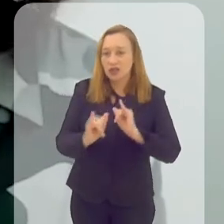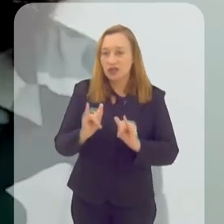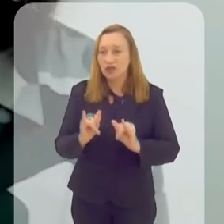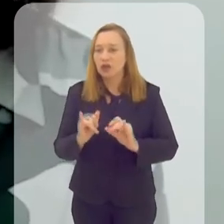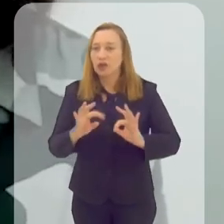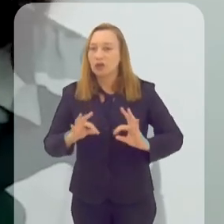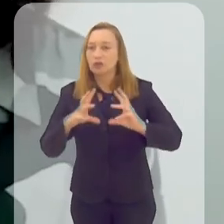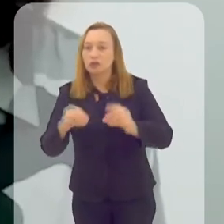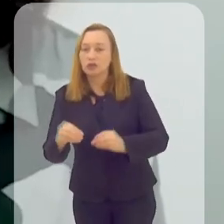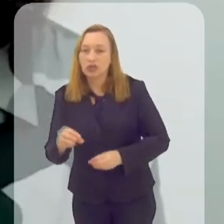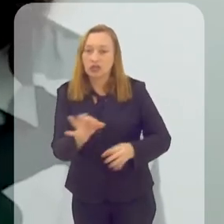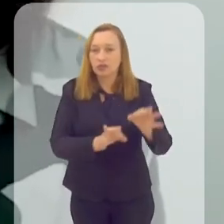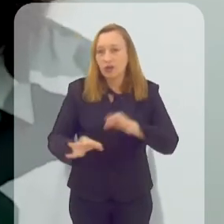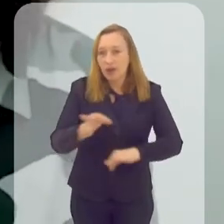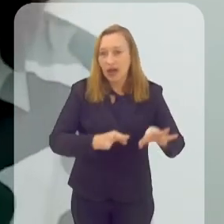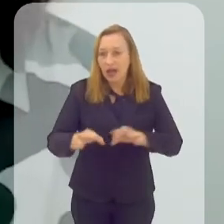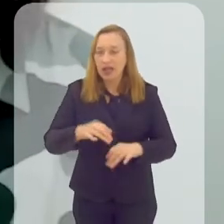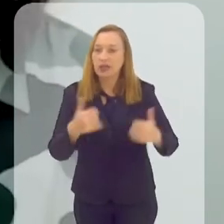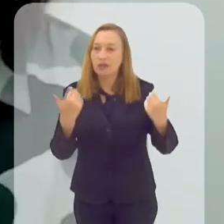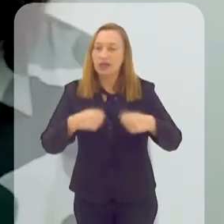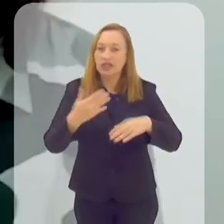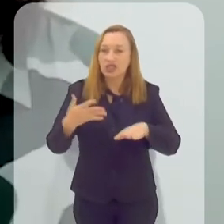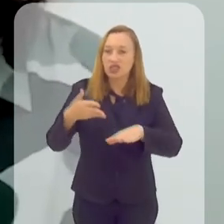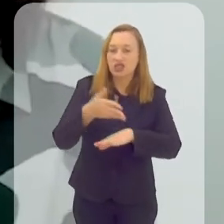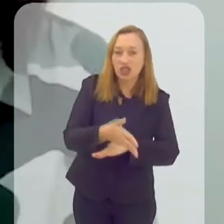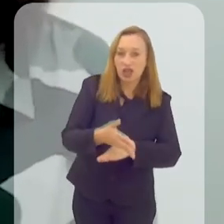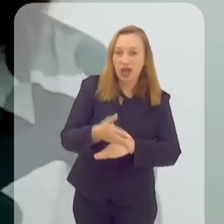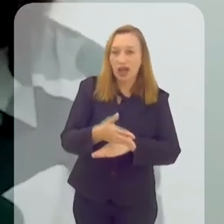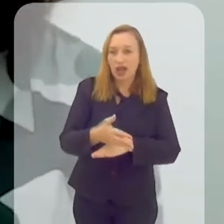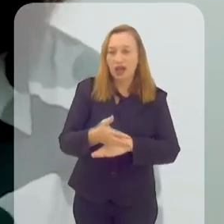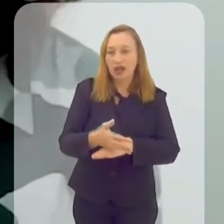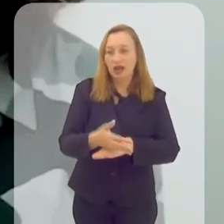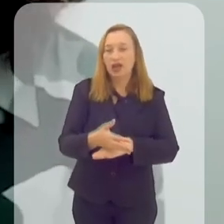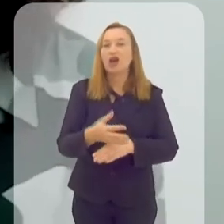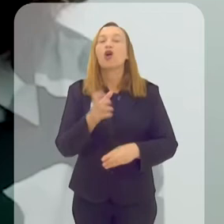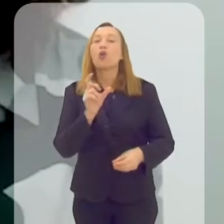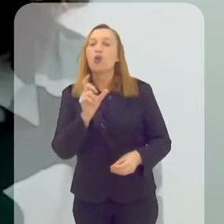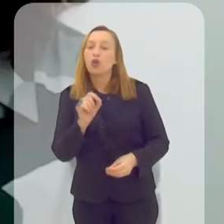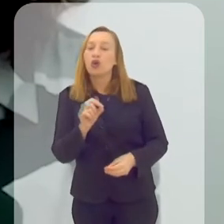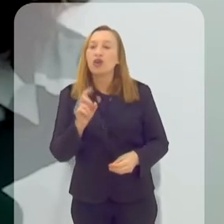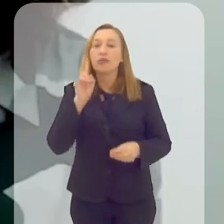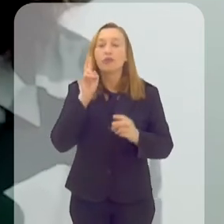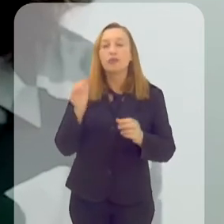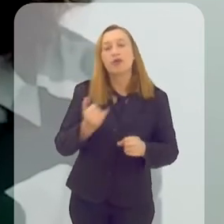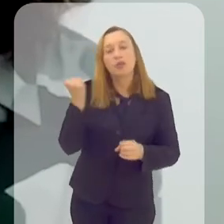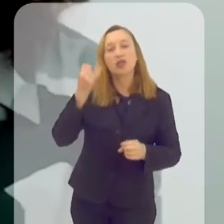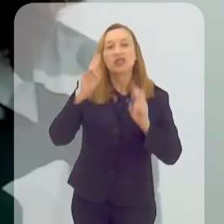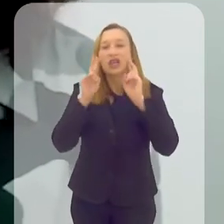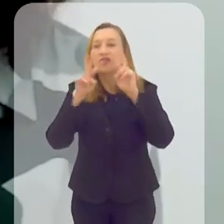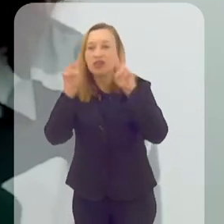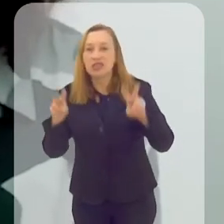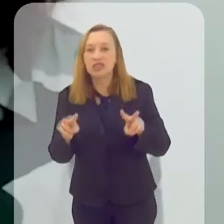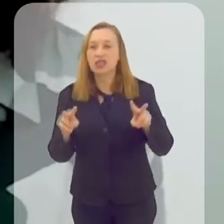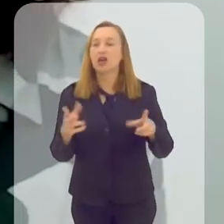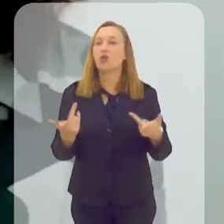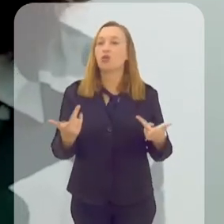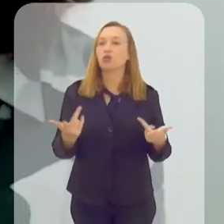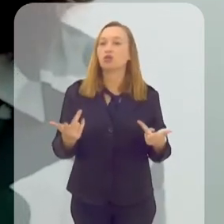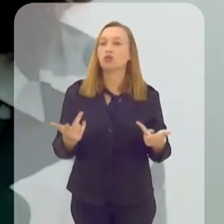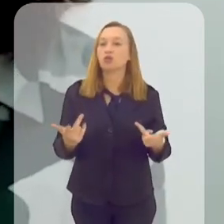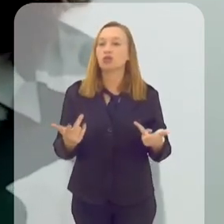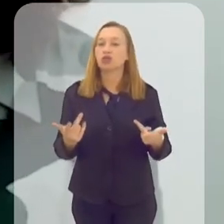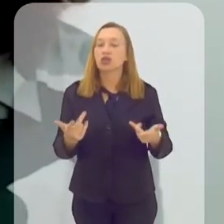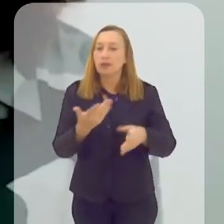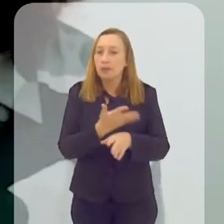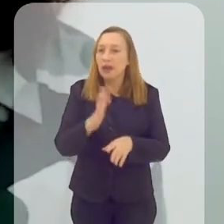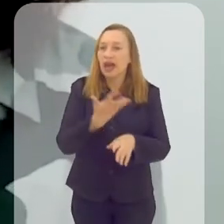esses programas que estão sendo desenhados e que precisam chegar até a ponta, o que é importante na sua visão, né, de